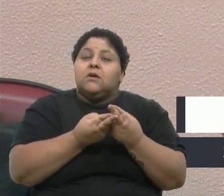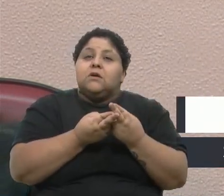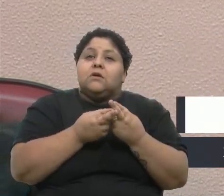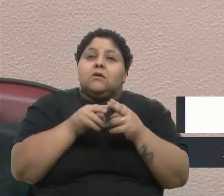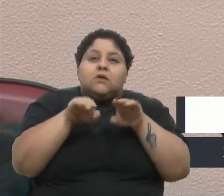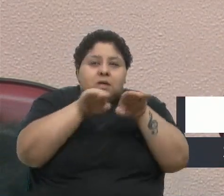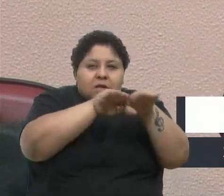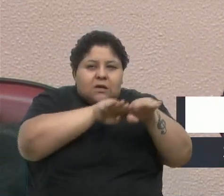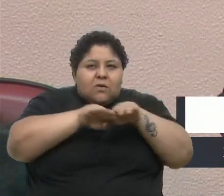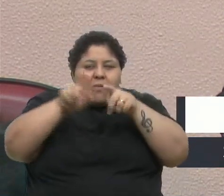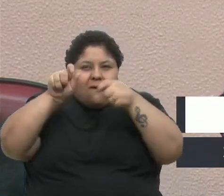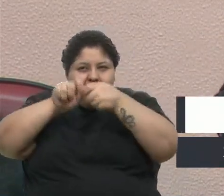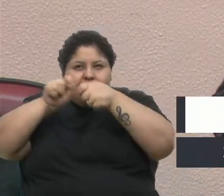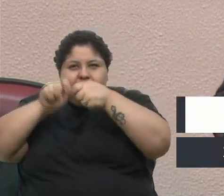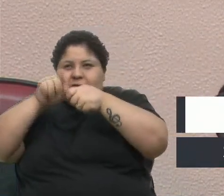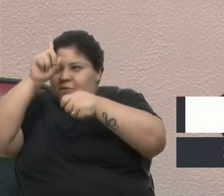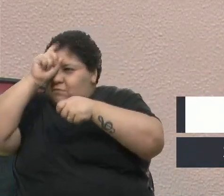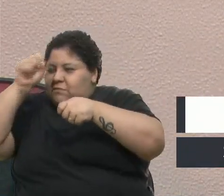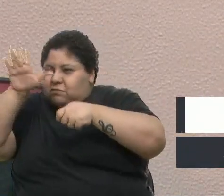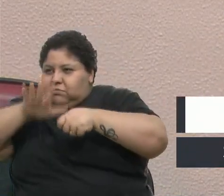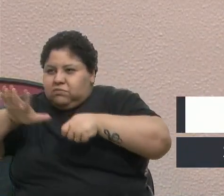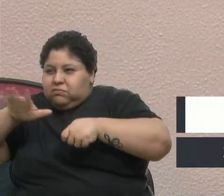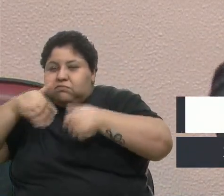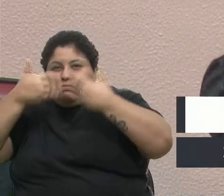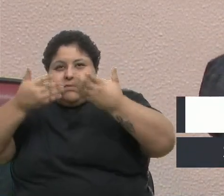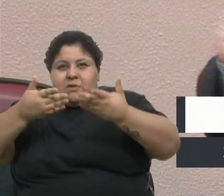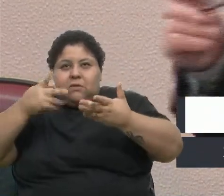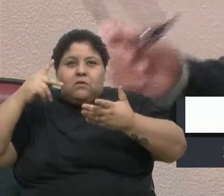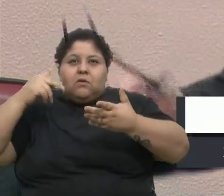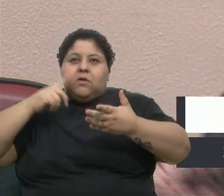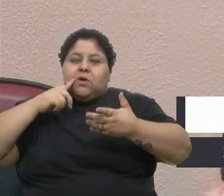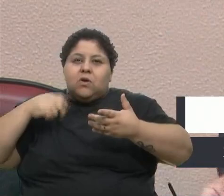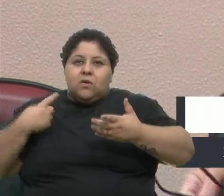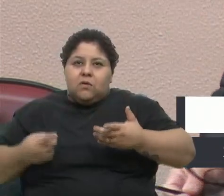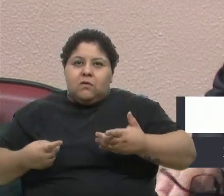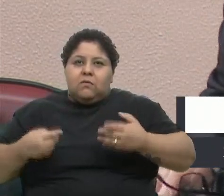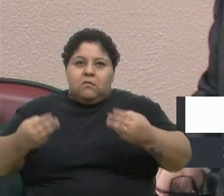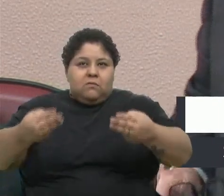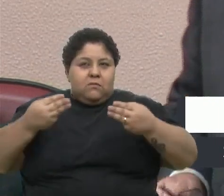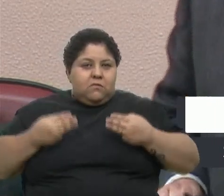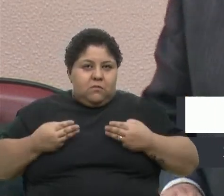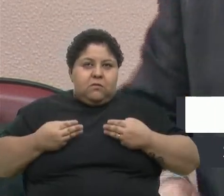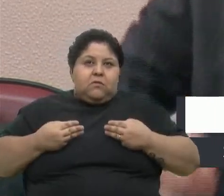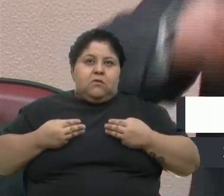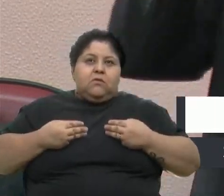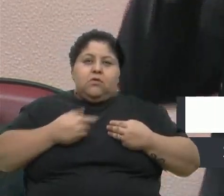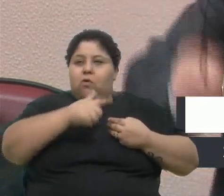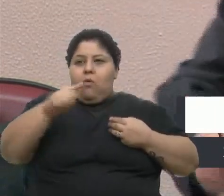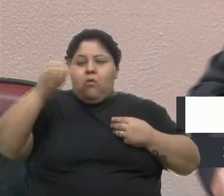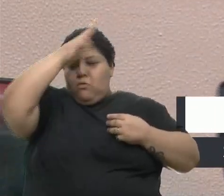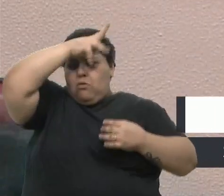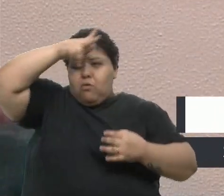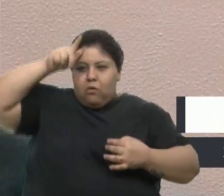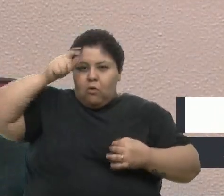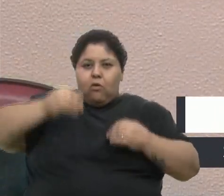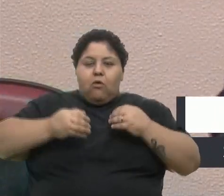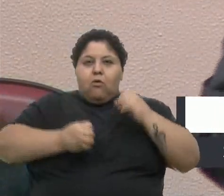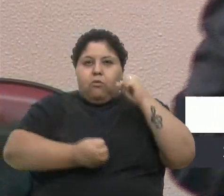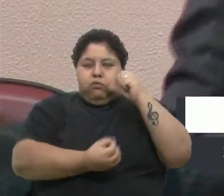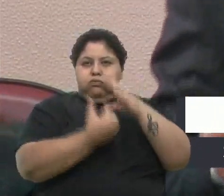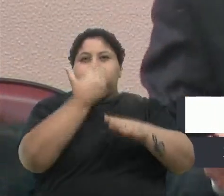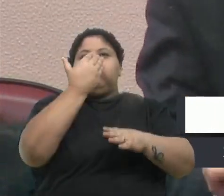com o Hospital Geral. Então, Rose Frigieri, essa moção que tantos outros municípios também irão desenvolver, é de extrema importância.